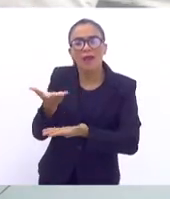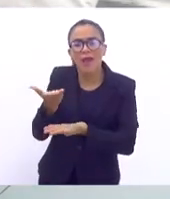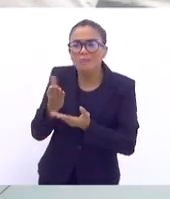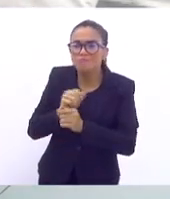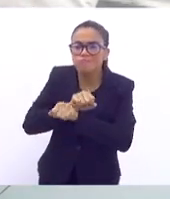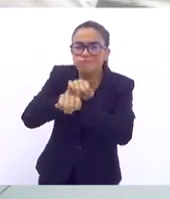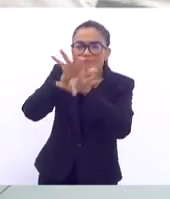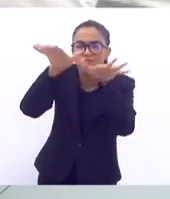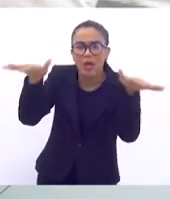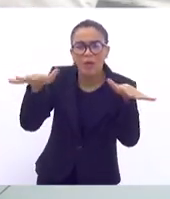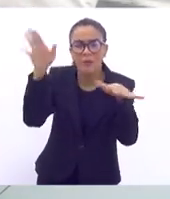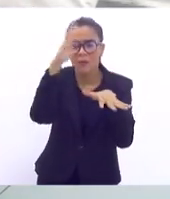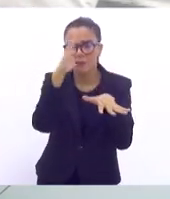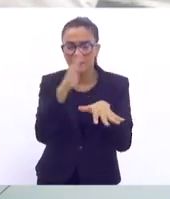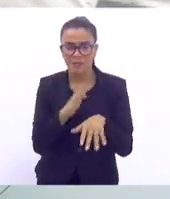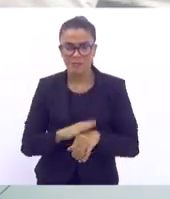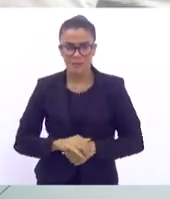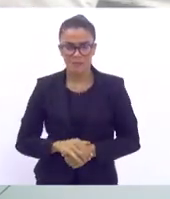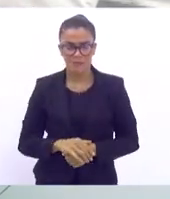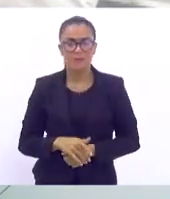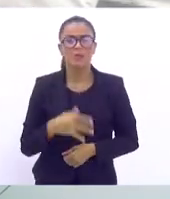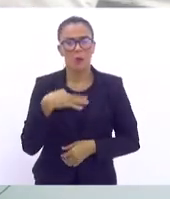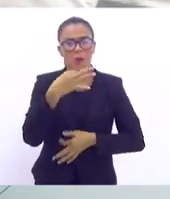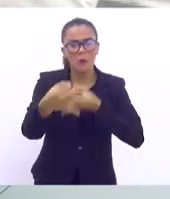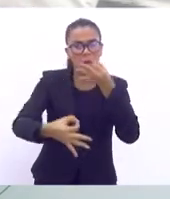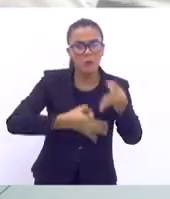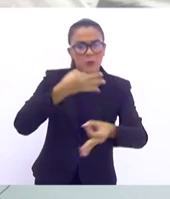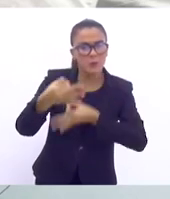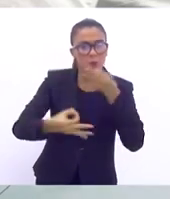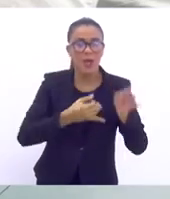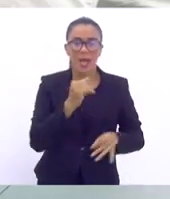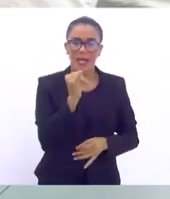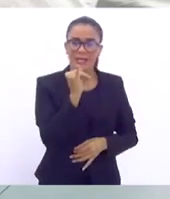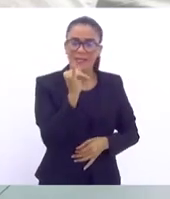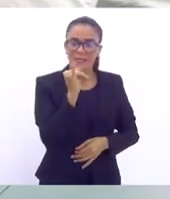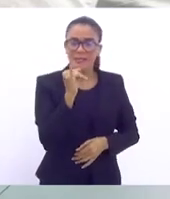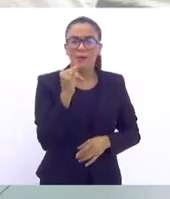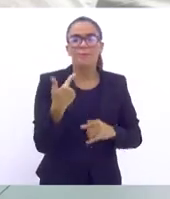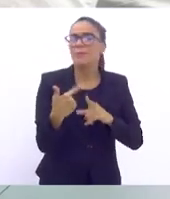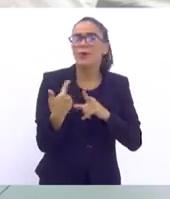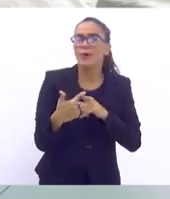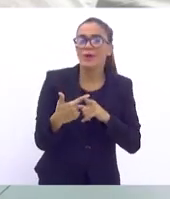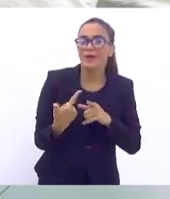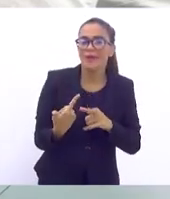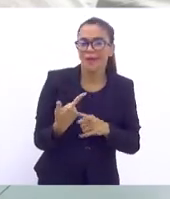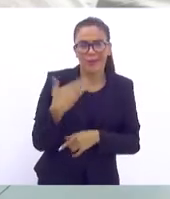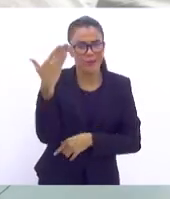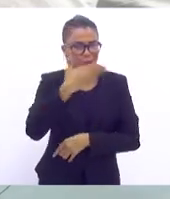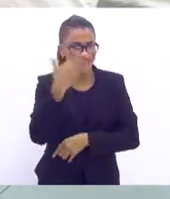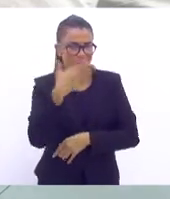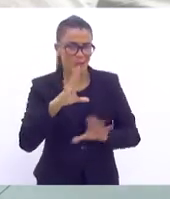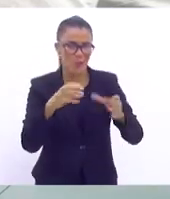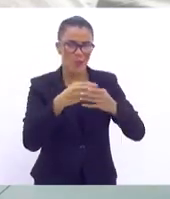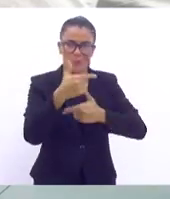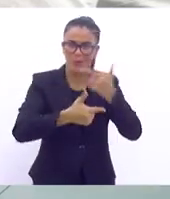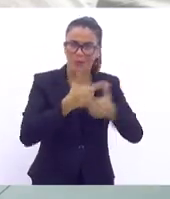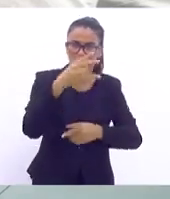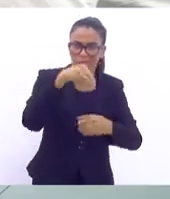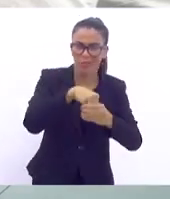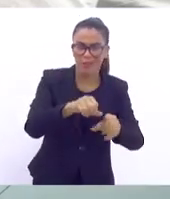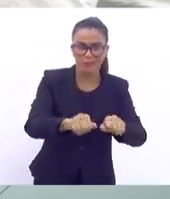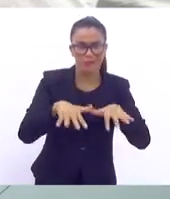Brasil inteiro então eu cito esses exemplos para destacar aqui eu não vejo as frentes parlamentares se tiver